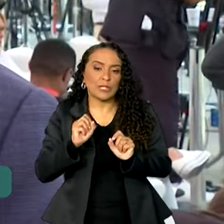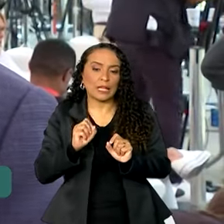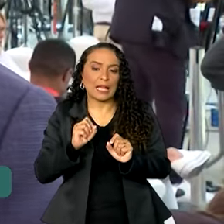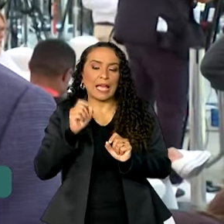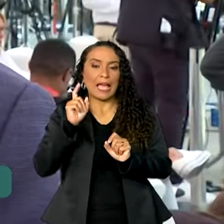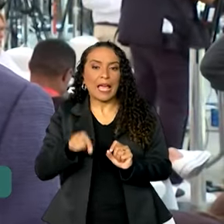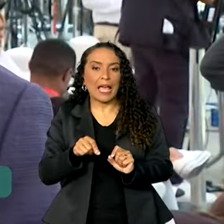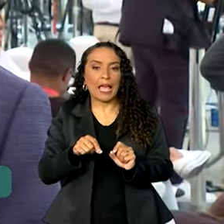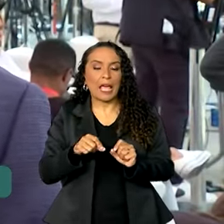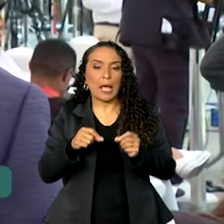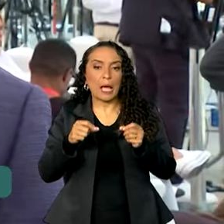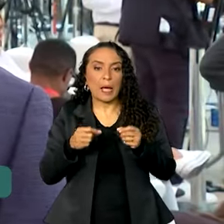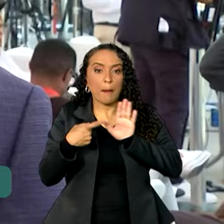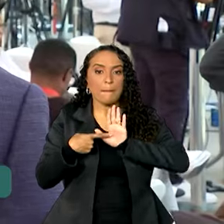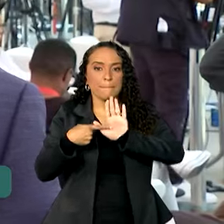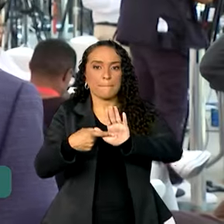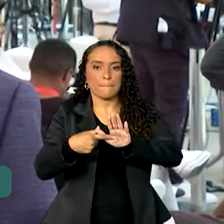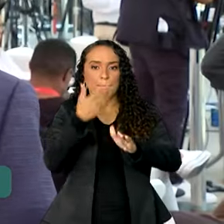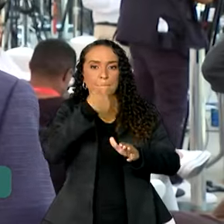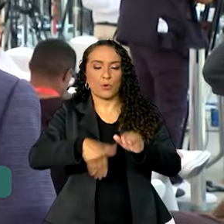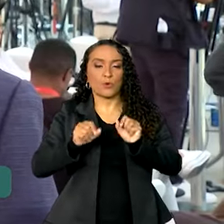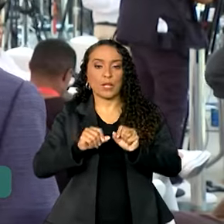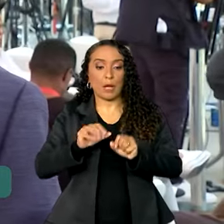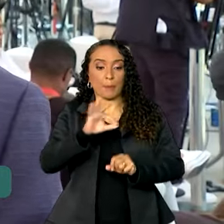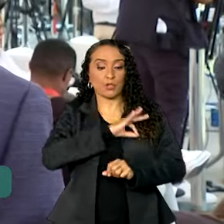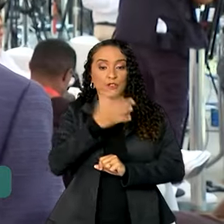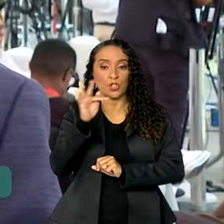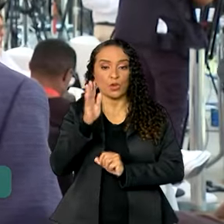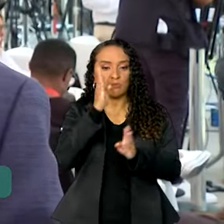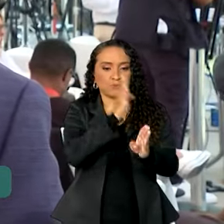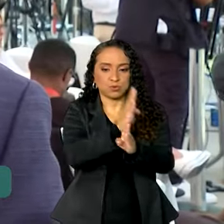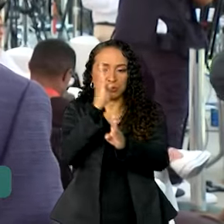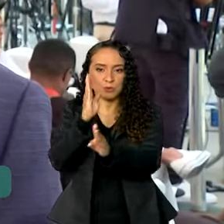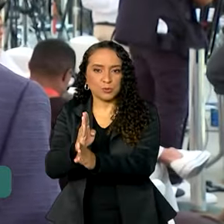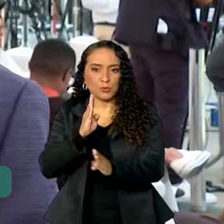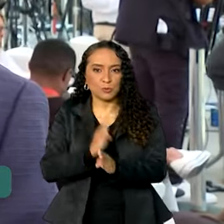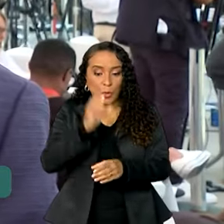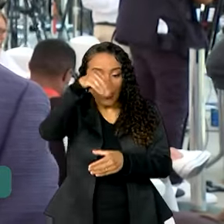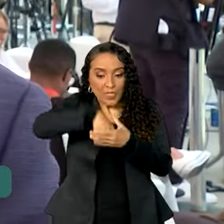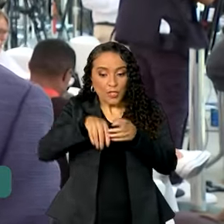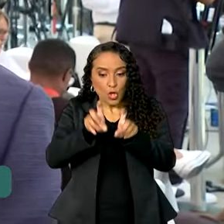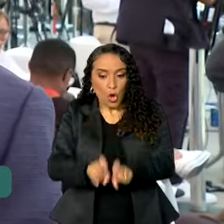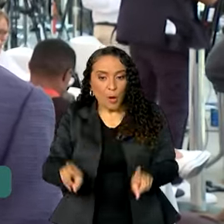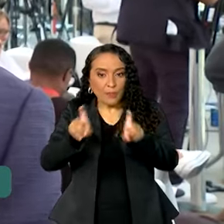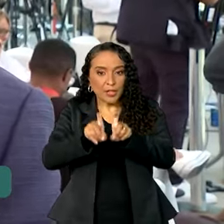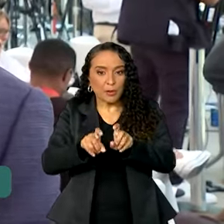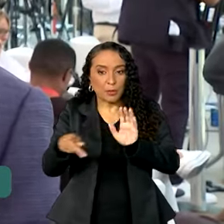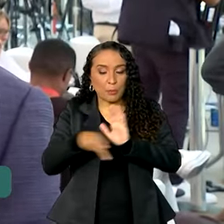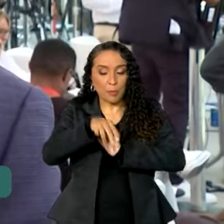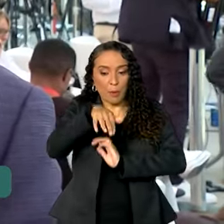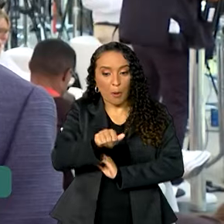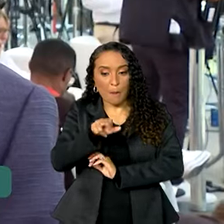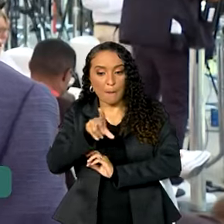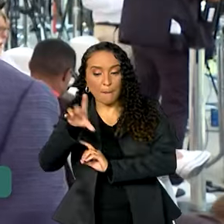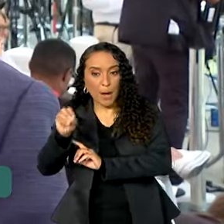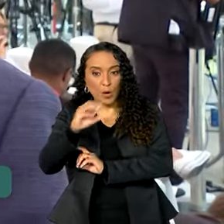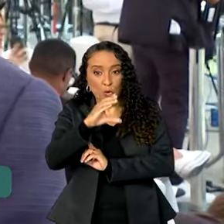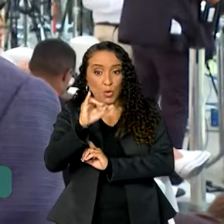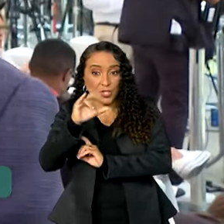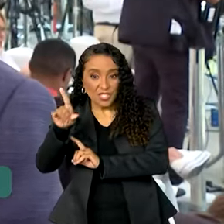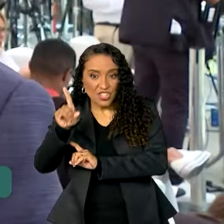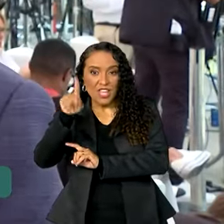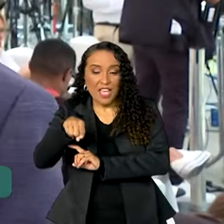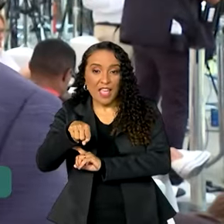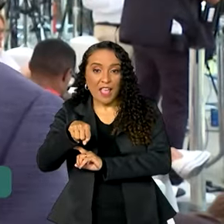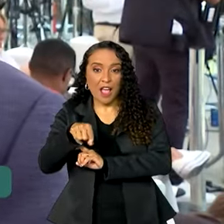é tornada pública a partir do momento em que a Polícia Federal localiza nos computadores do Mauro Cid, que era o